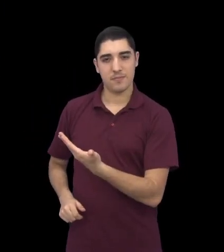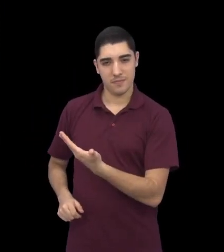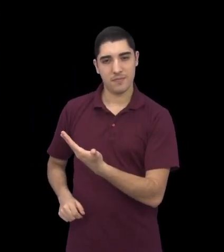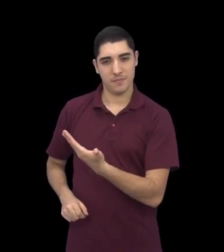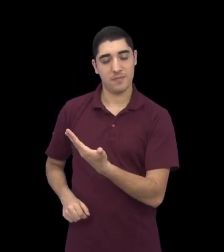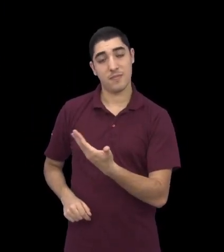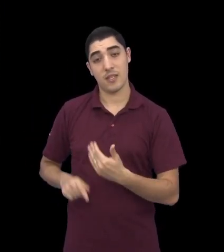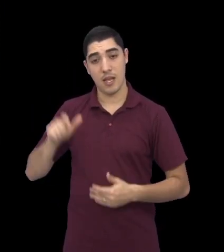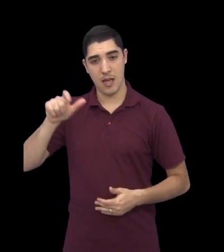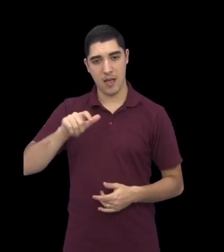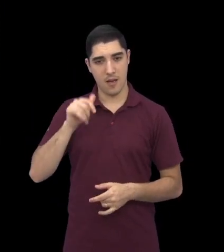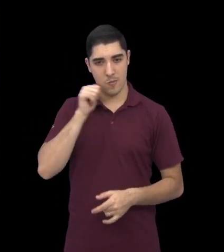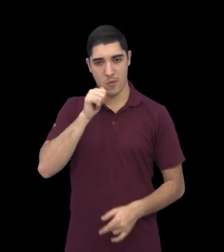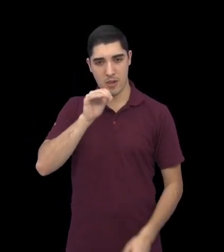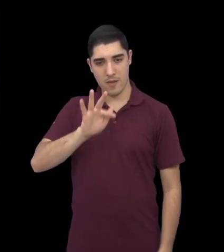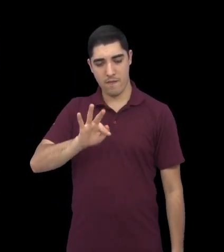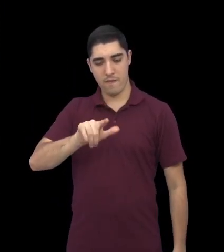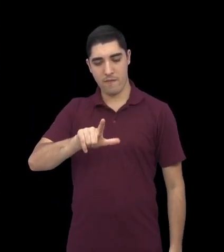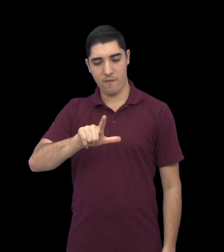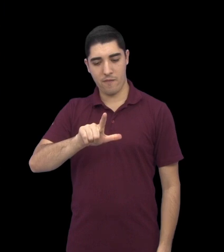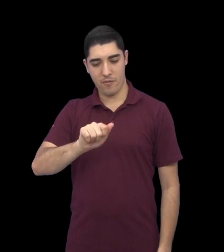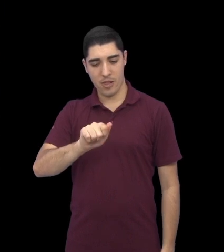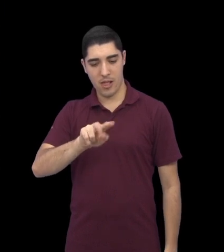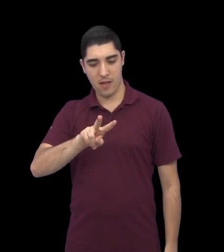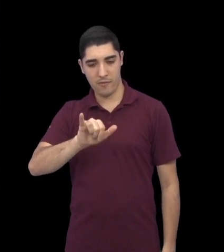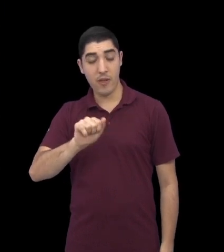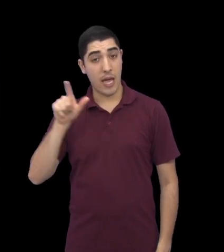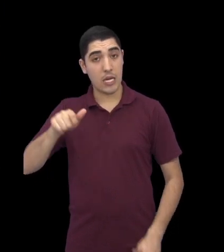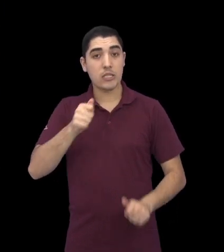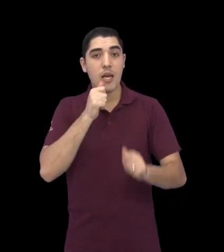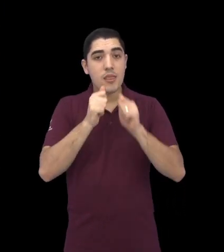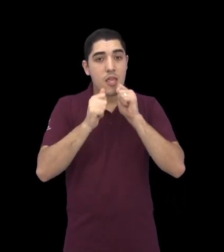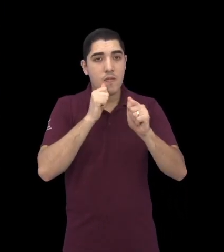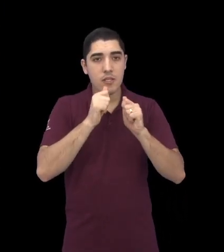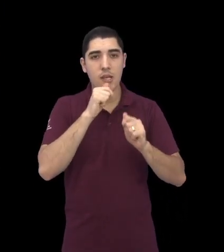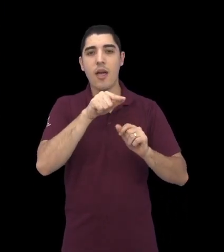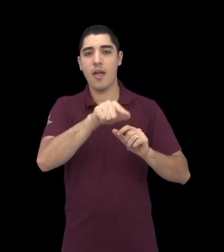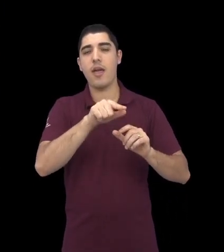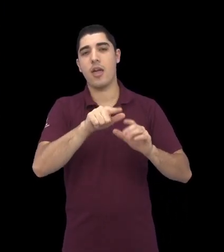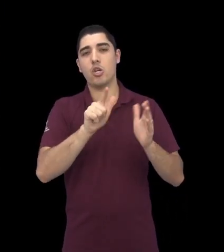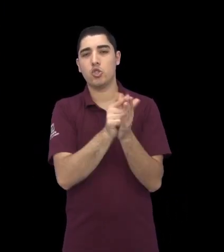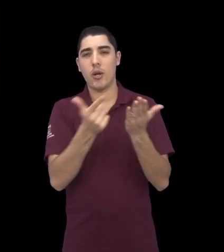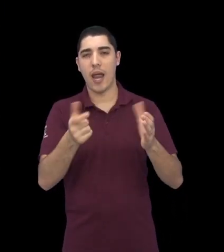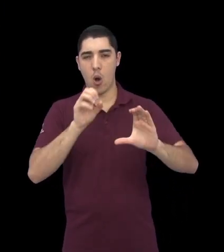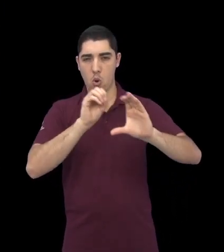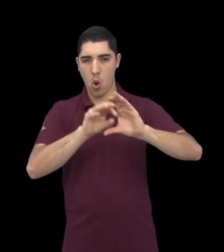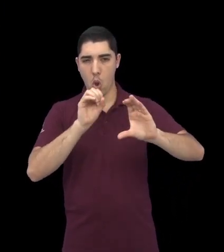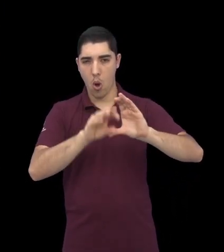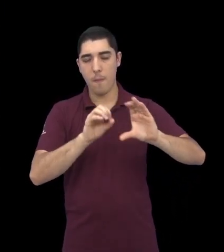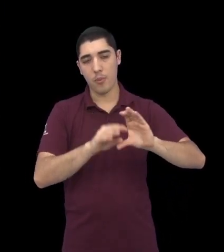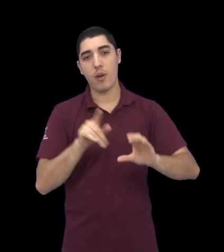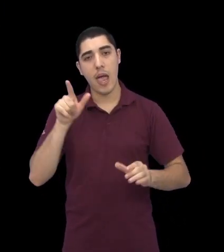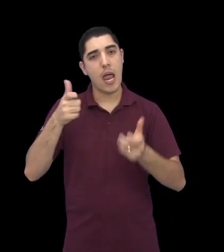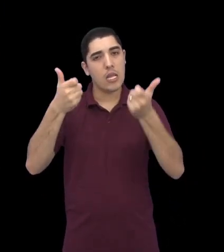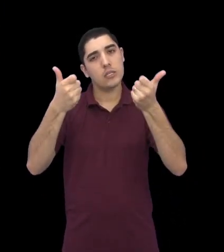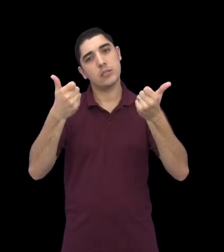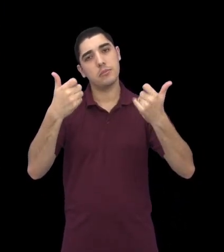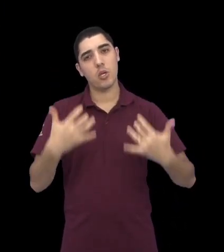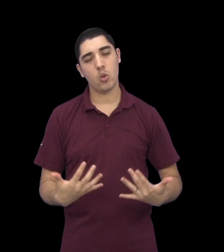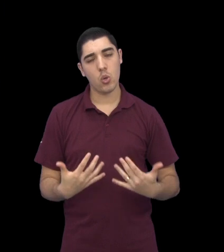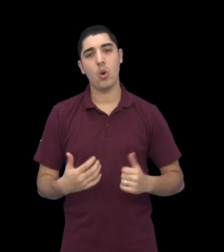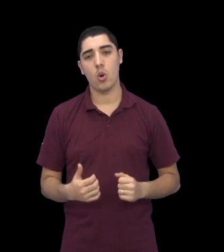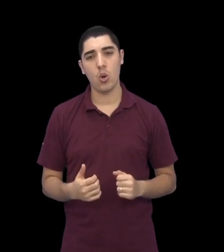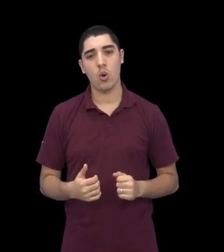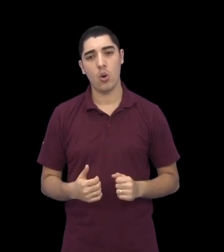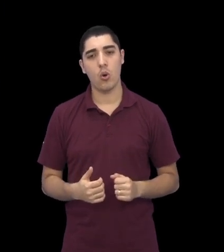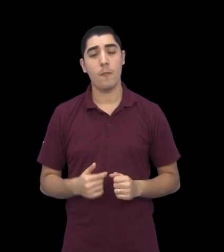da atriz Flávia Alessandra, gente, que ela deu uma entrevista ao jornal o Globo recentemente, justamente falando sobre